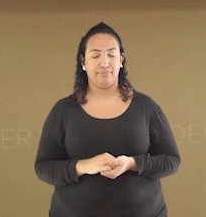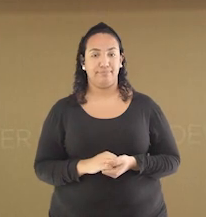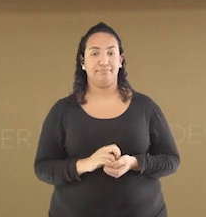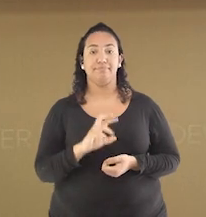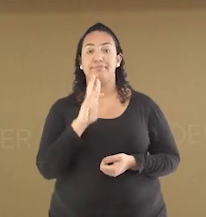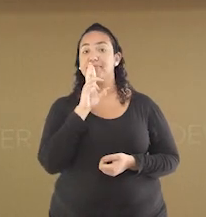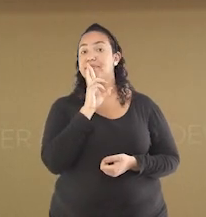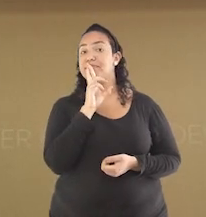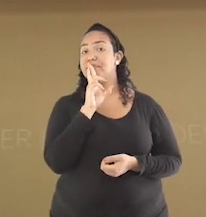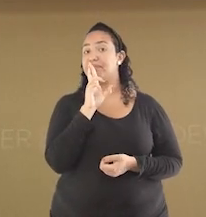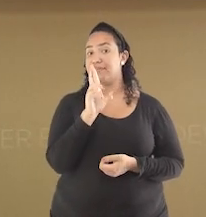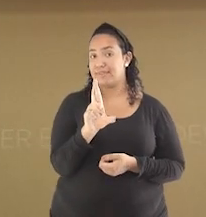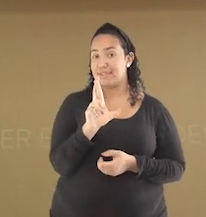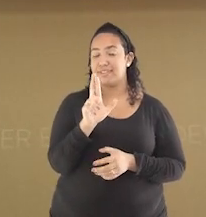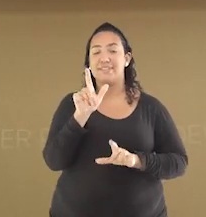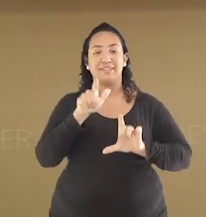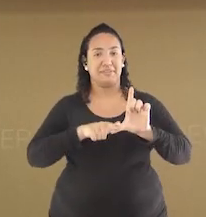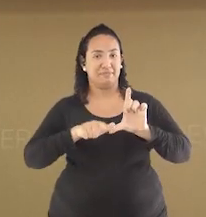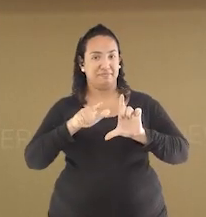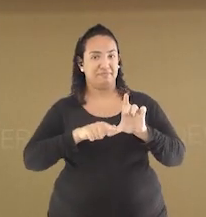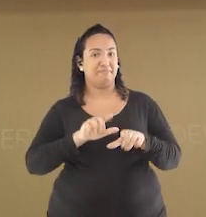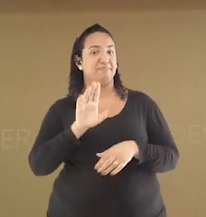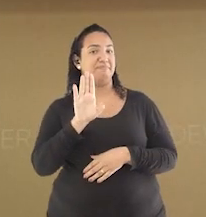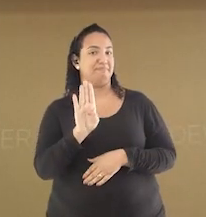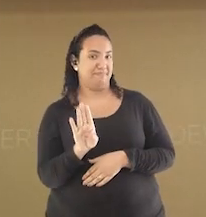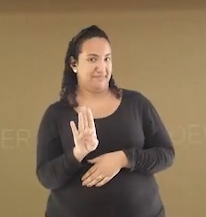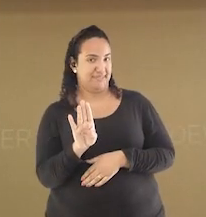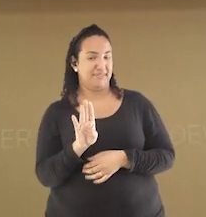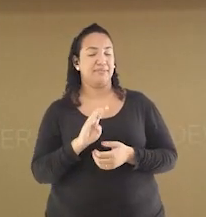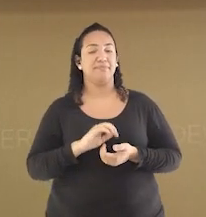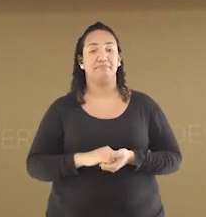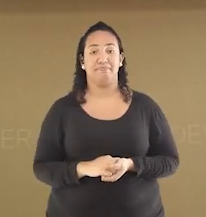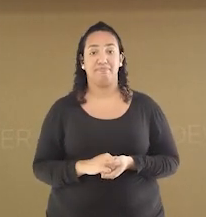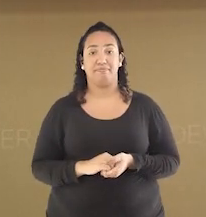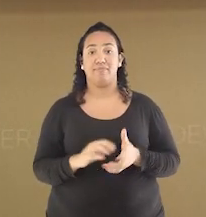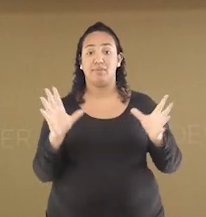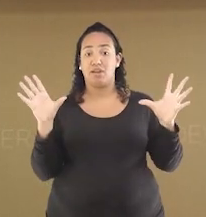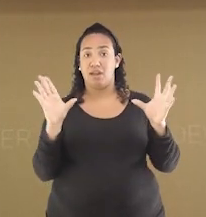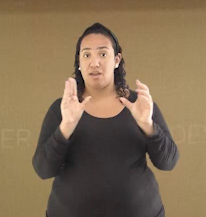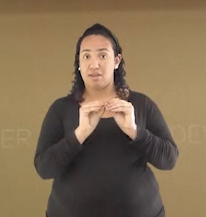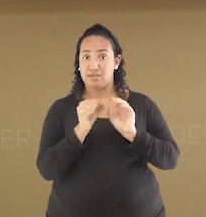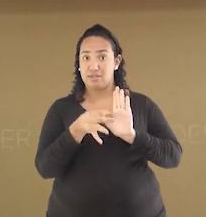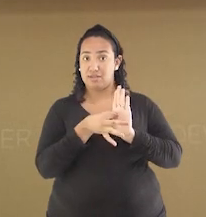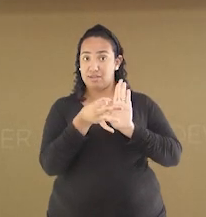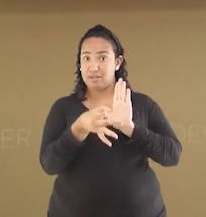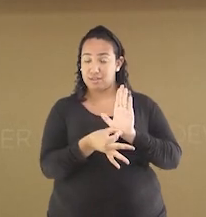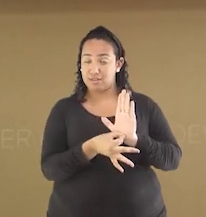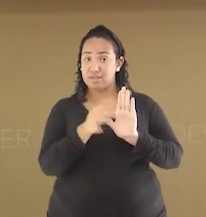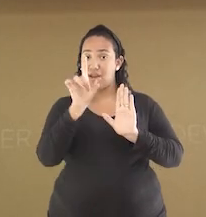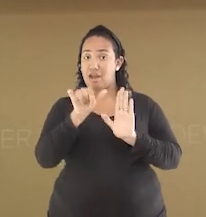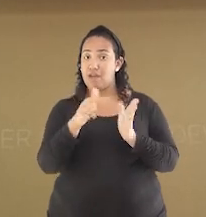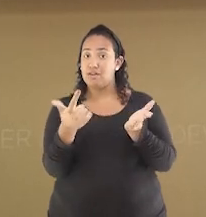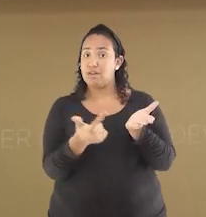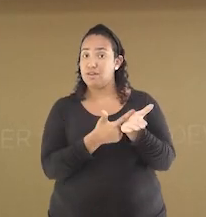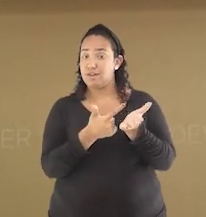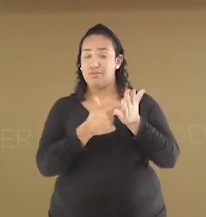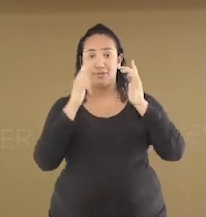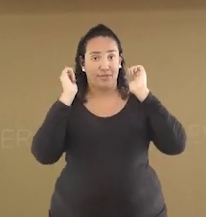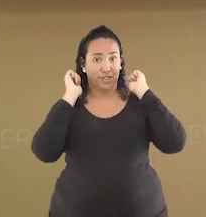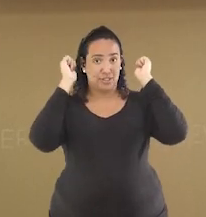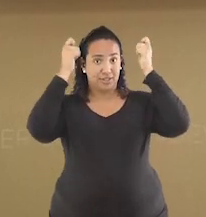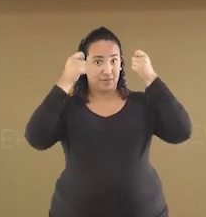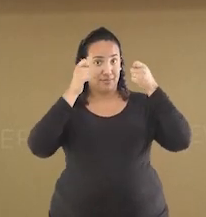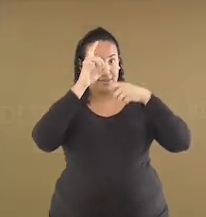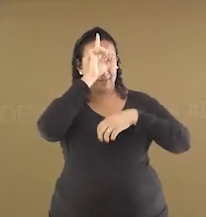A resposta da questão 2 é a letra B. Essa resenha crítica refere-se ao livro